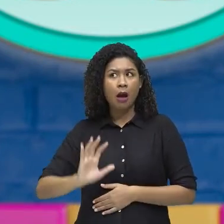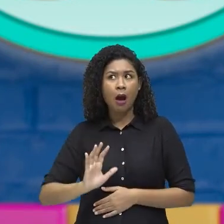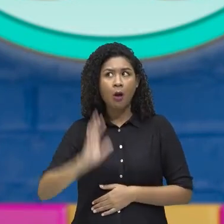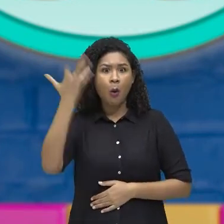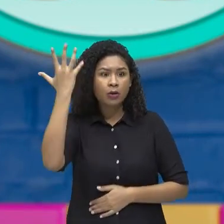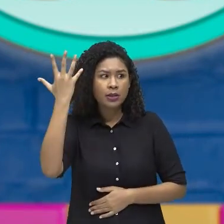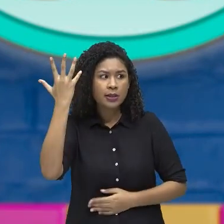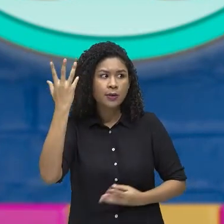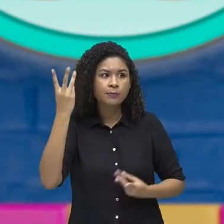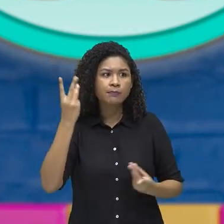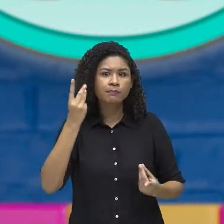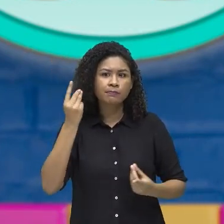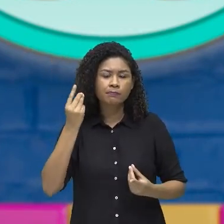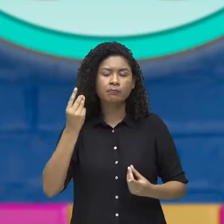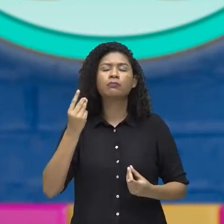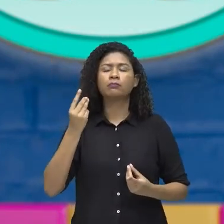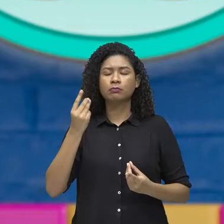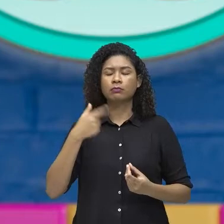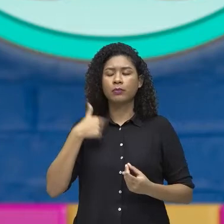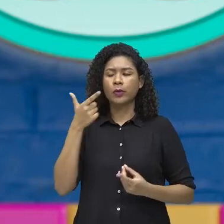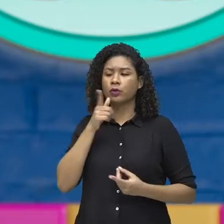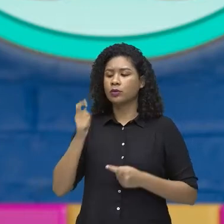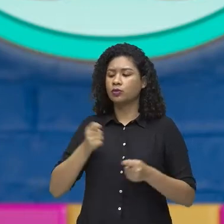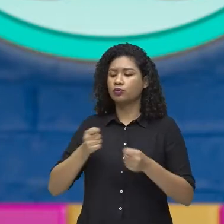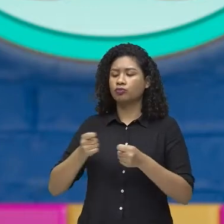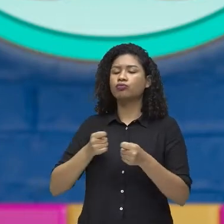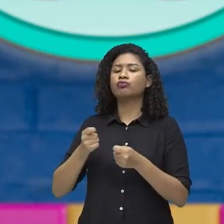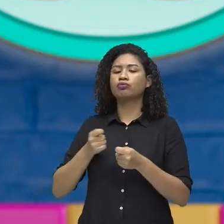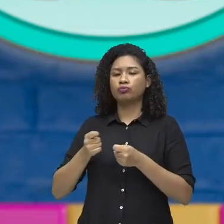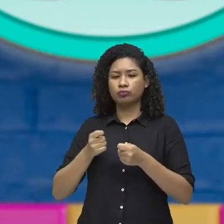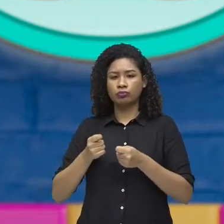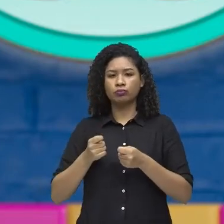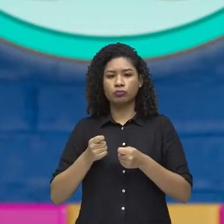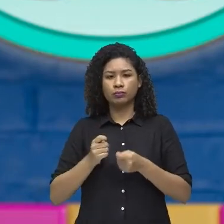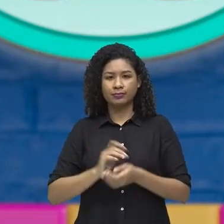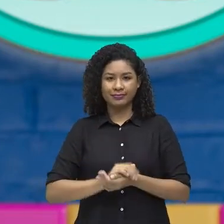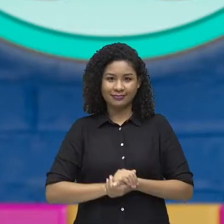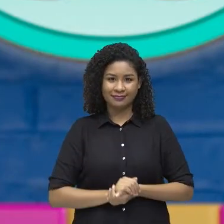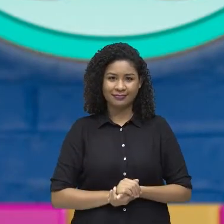fugiu disso que aconteça eu também consiga lidar, né? Então,